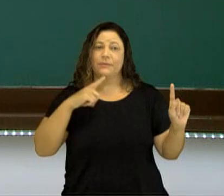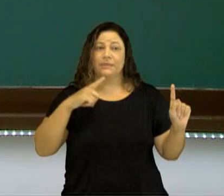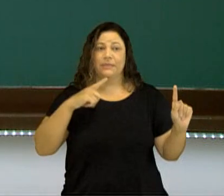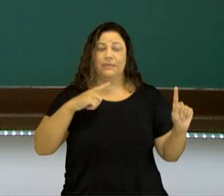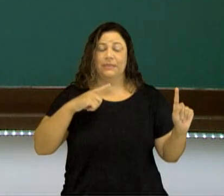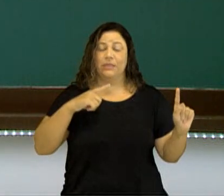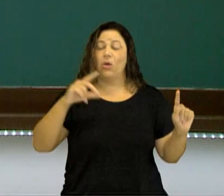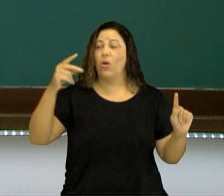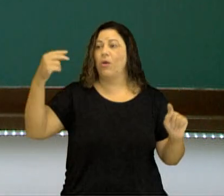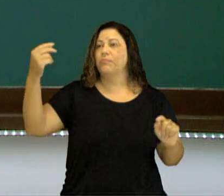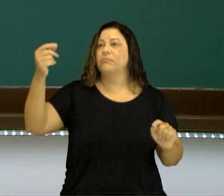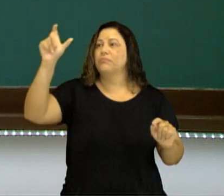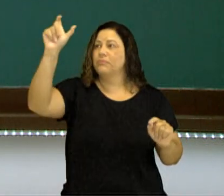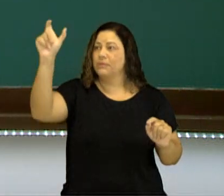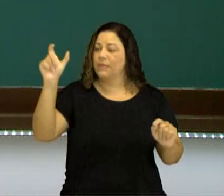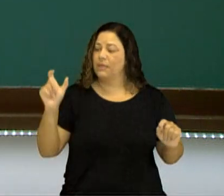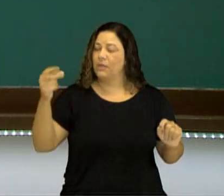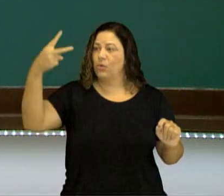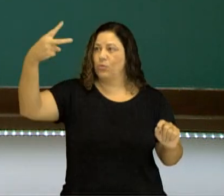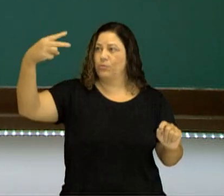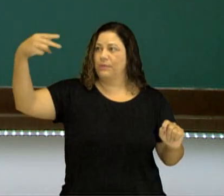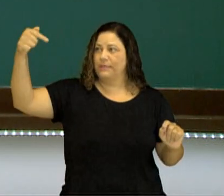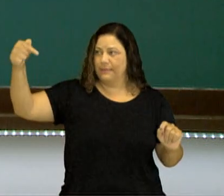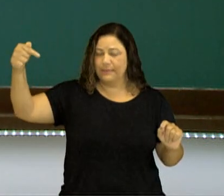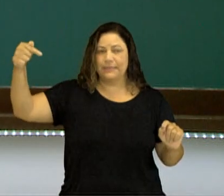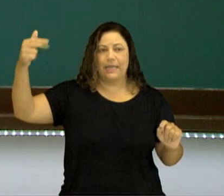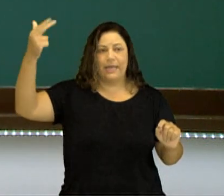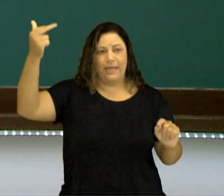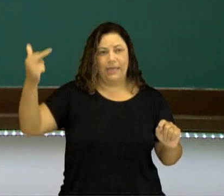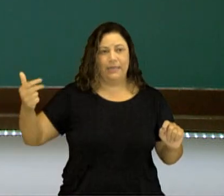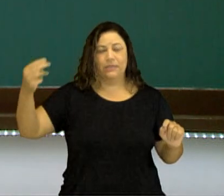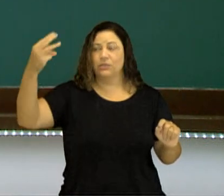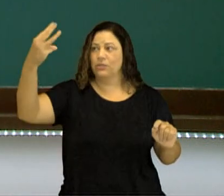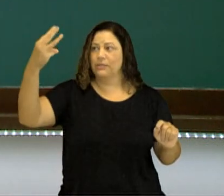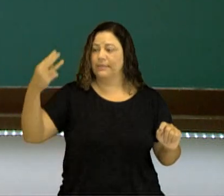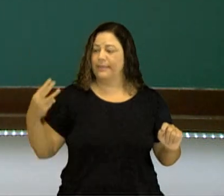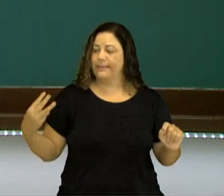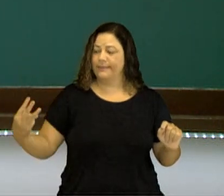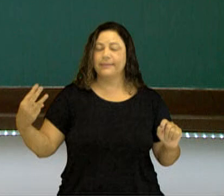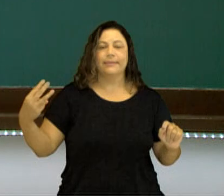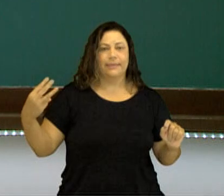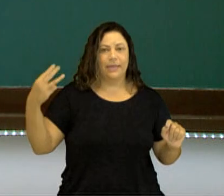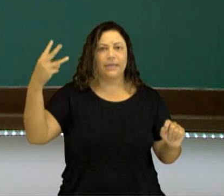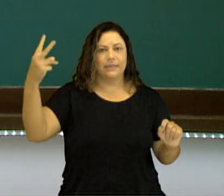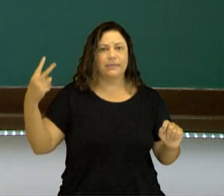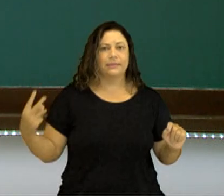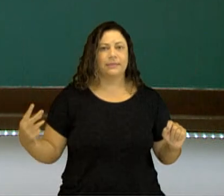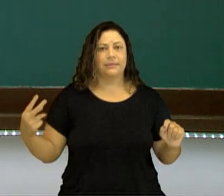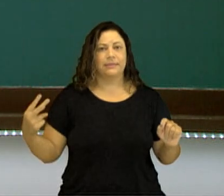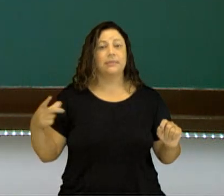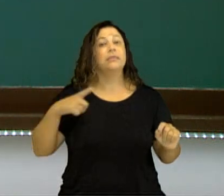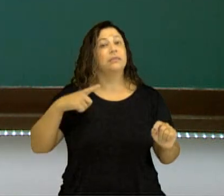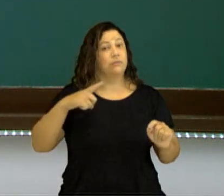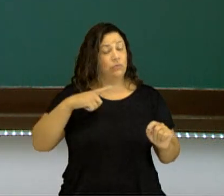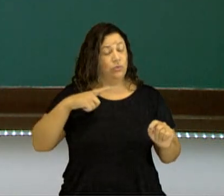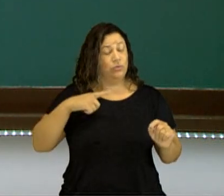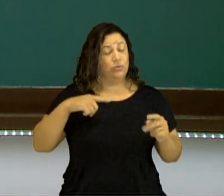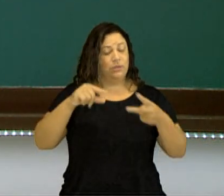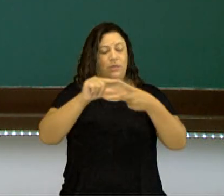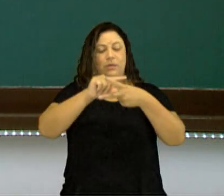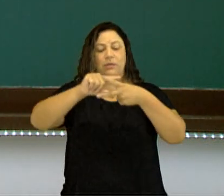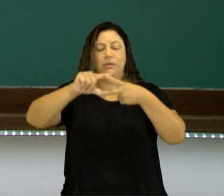mesma chegada. Ó. Eu tenho duas vezes o 27 e eu tenho duas vezes o 3. Isso significa que eles vão receber duas flechas.